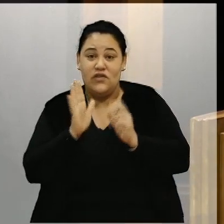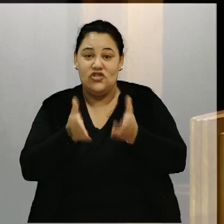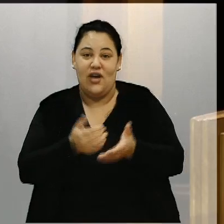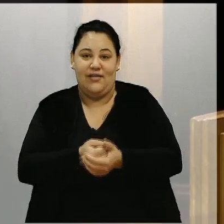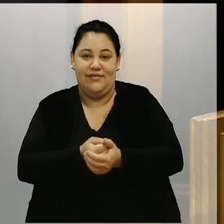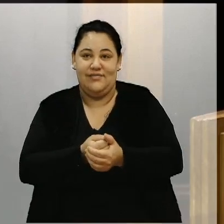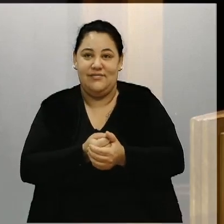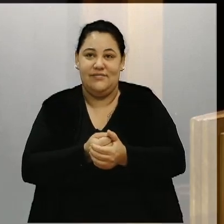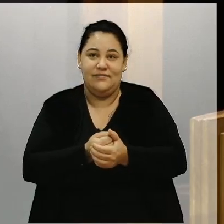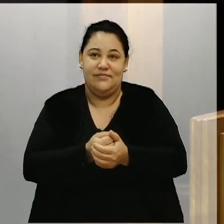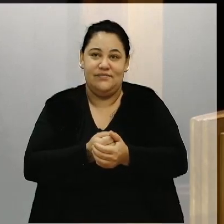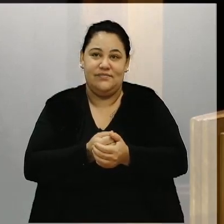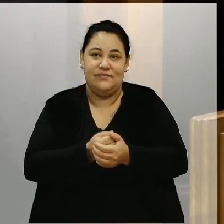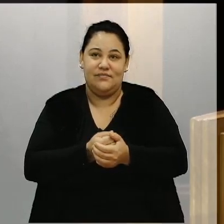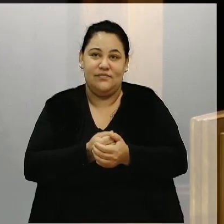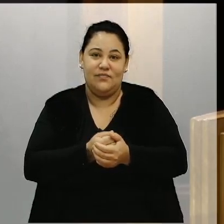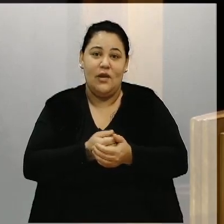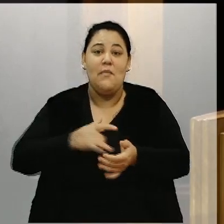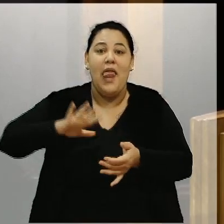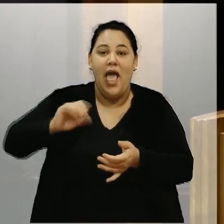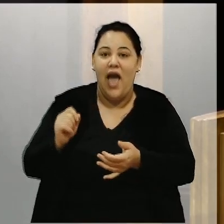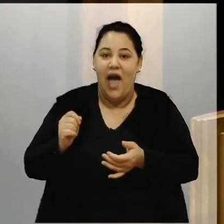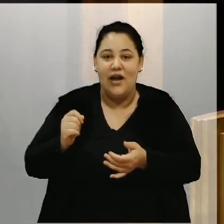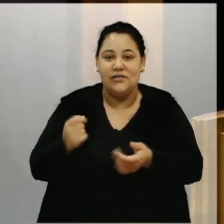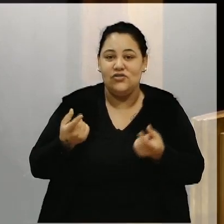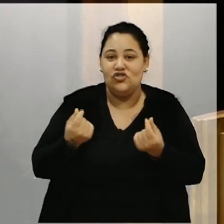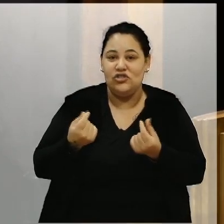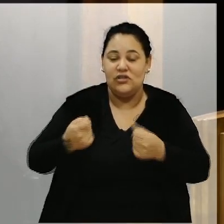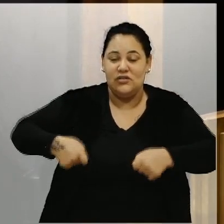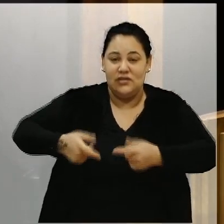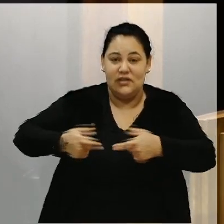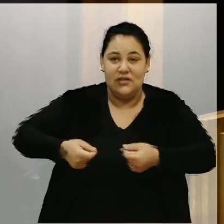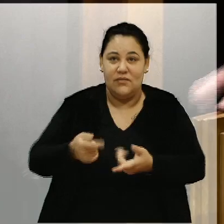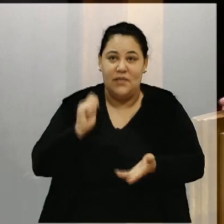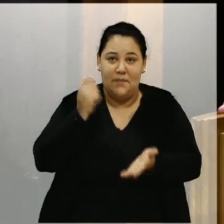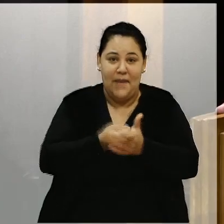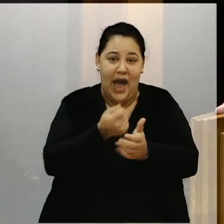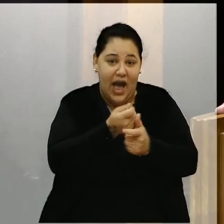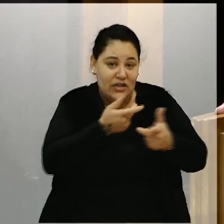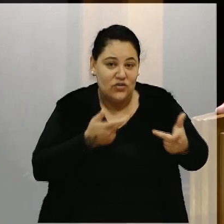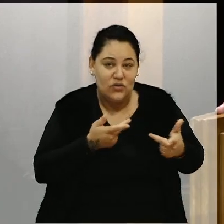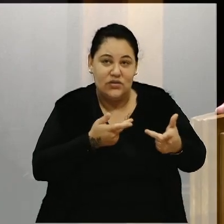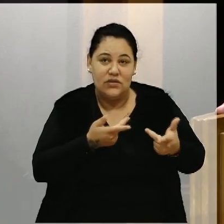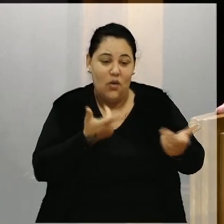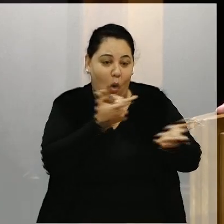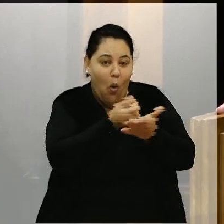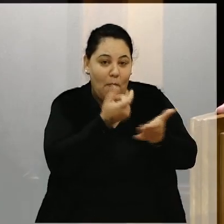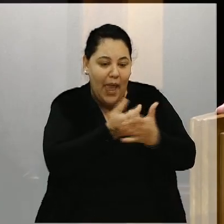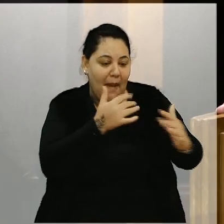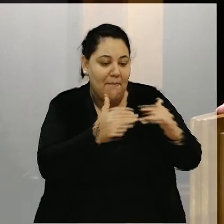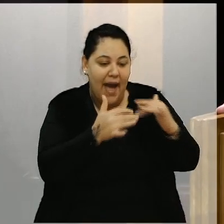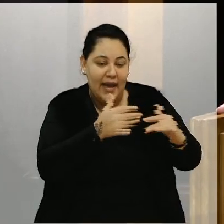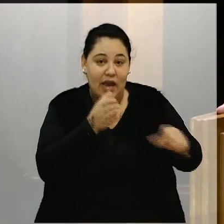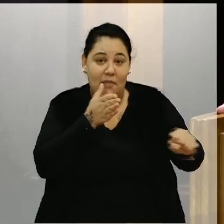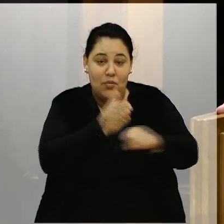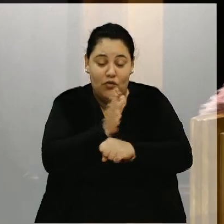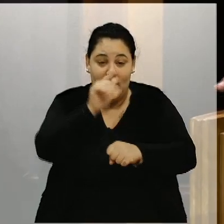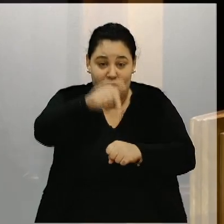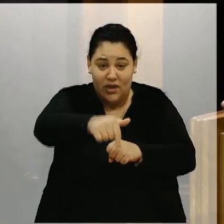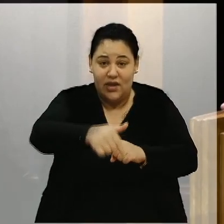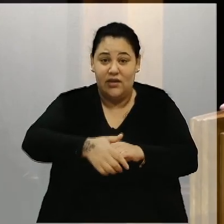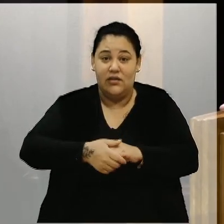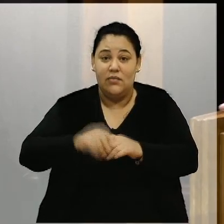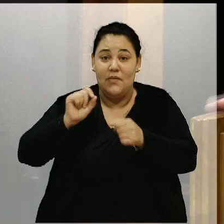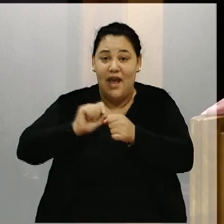de reais saíram dessa casa. Uma parte, vereador. Para comprar maquinários que foram aprovados aqui, para